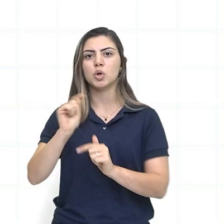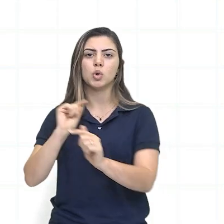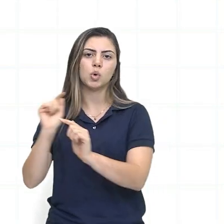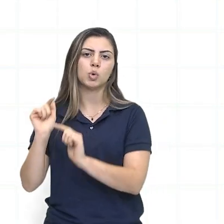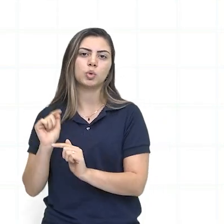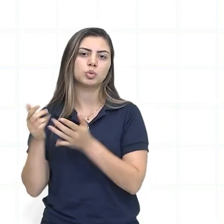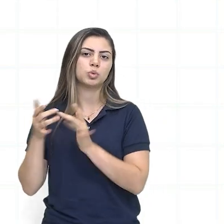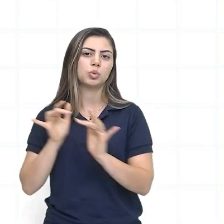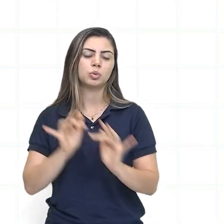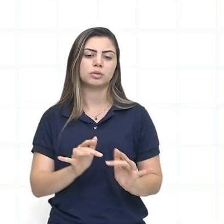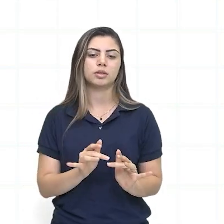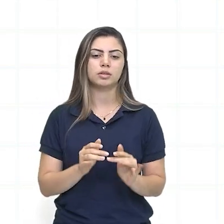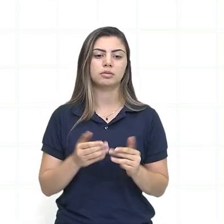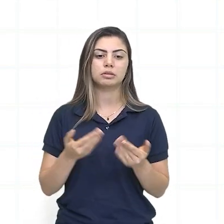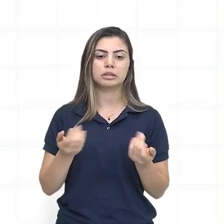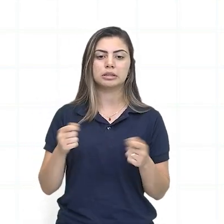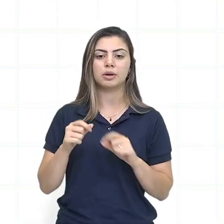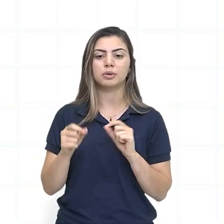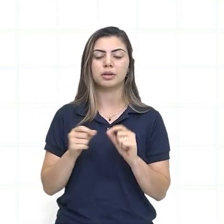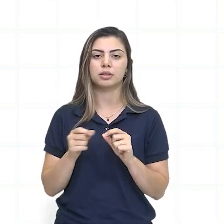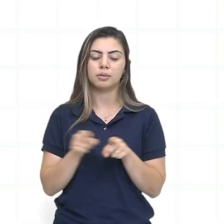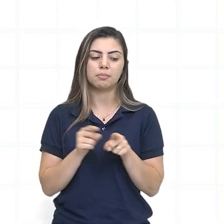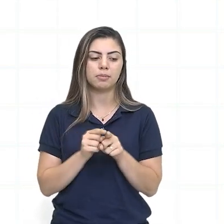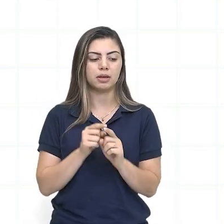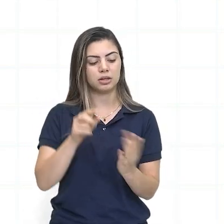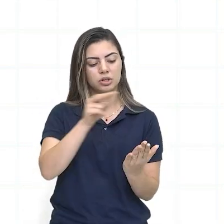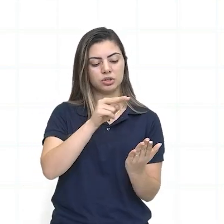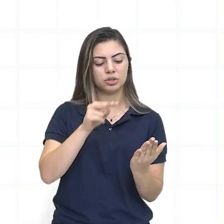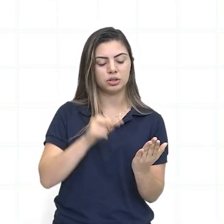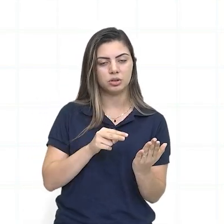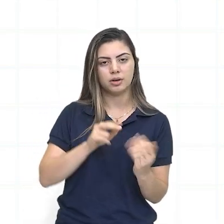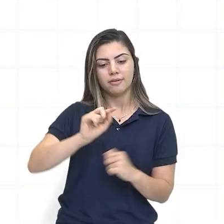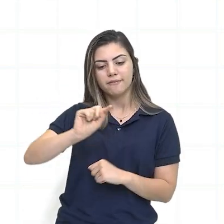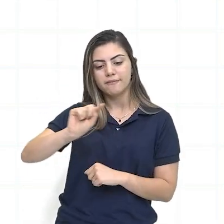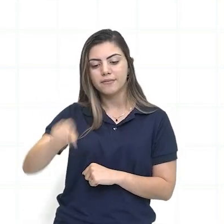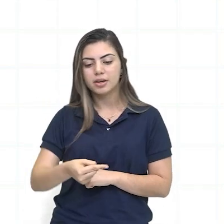você indique pequenas pausas durante a